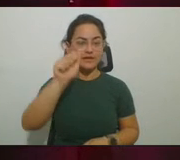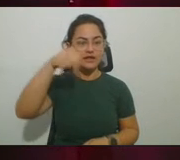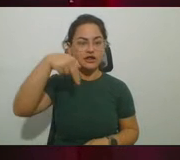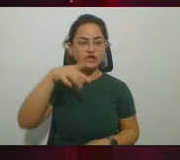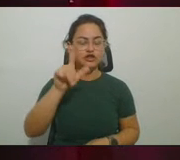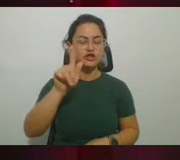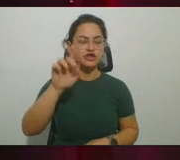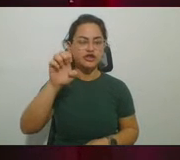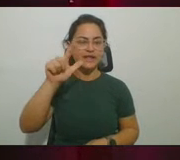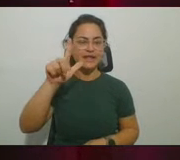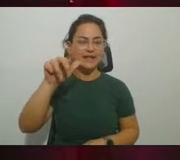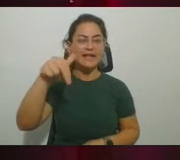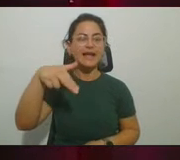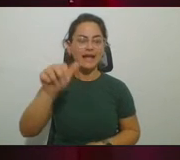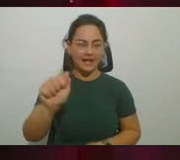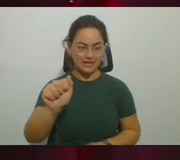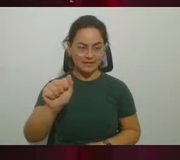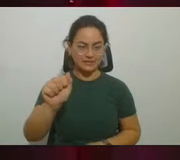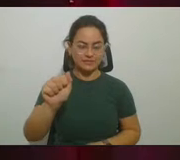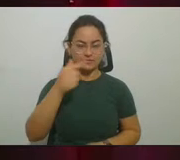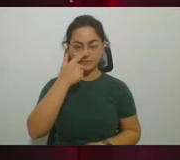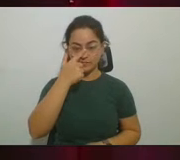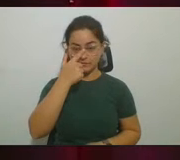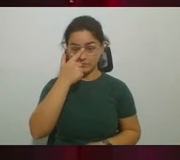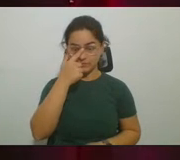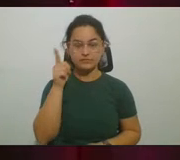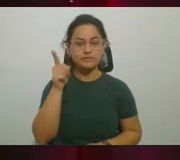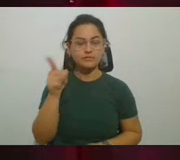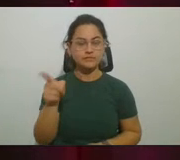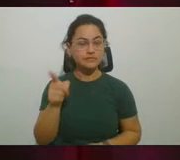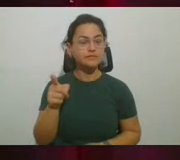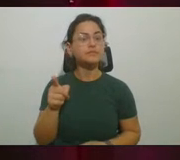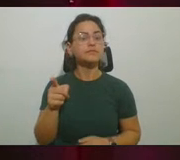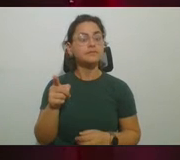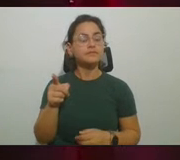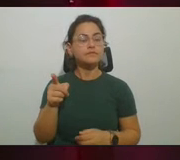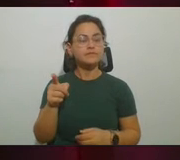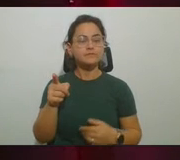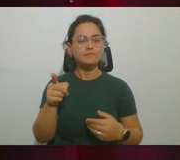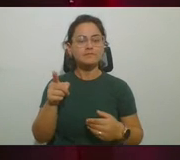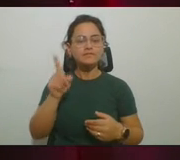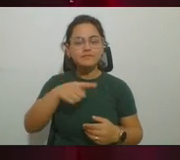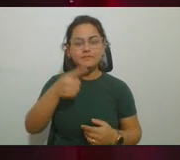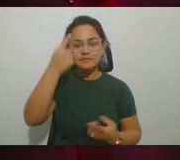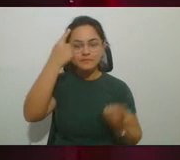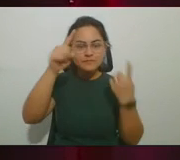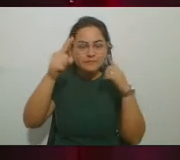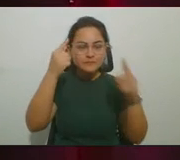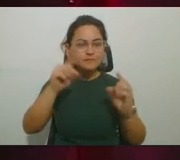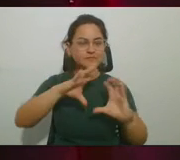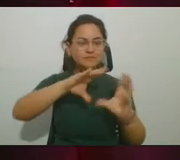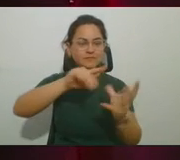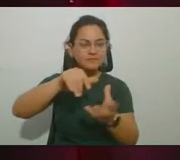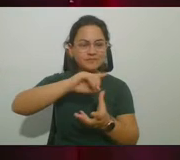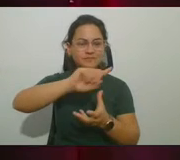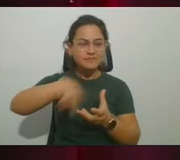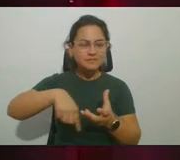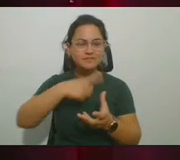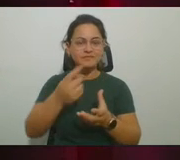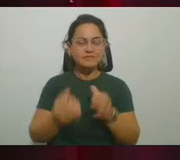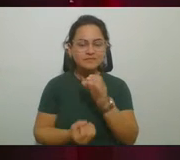Calderan. Sua produção, da série Inventário para Terras,